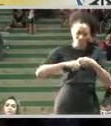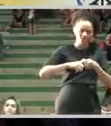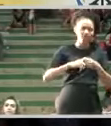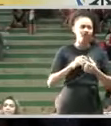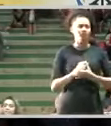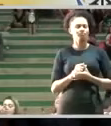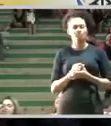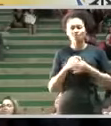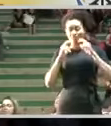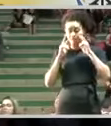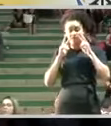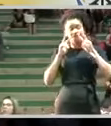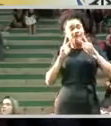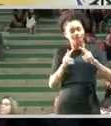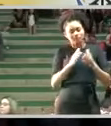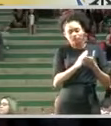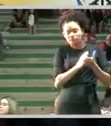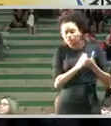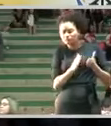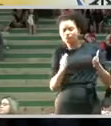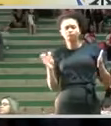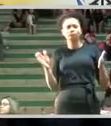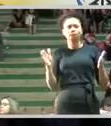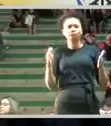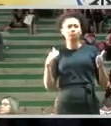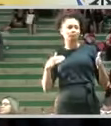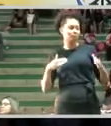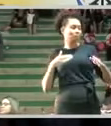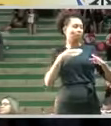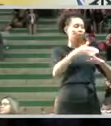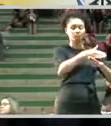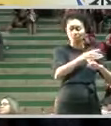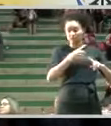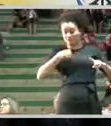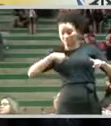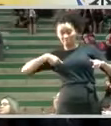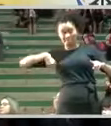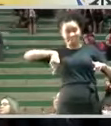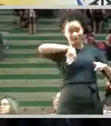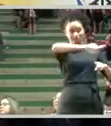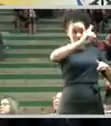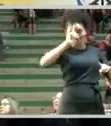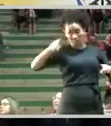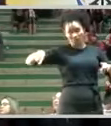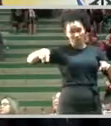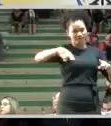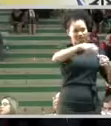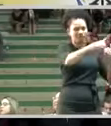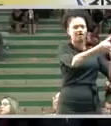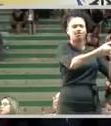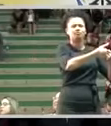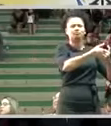Veja que no princípio, ele nem na casa entrou, ele fez levar.